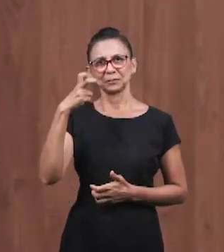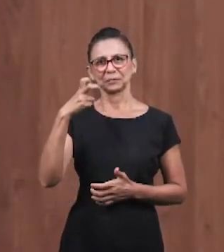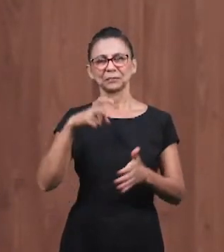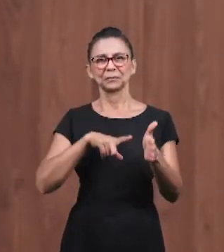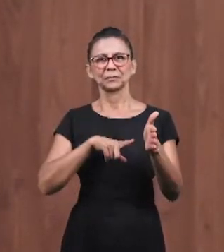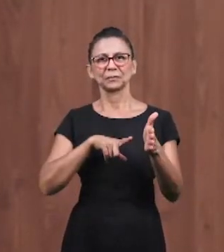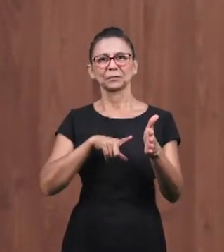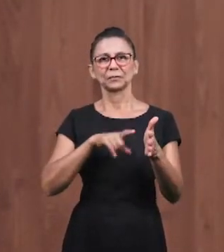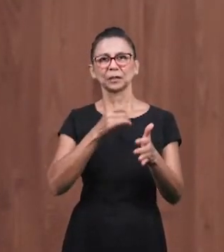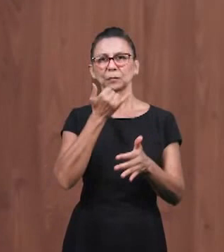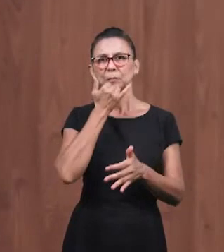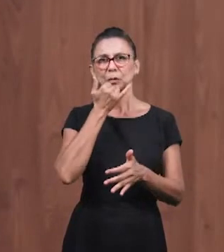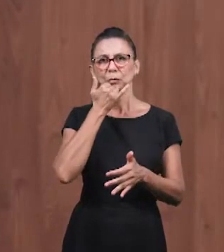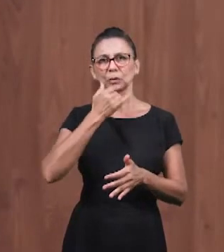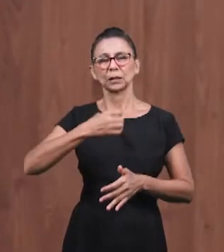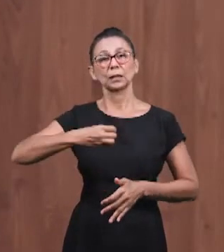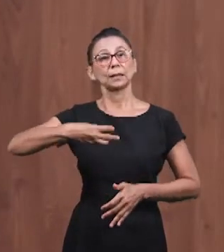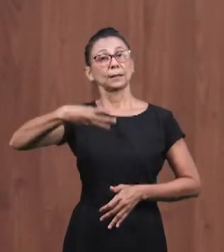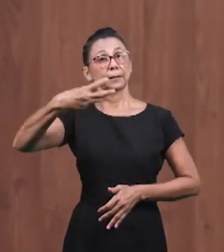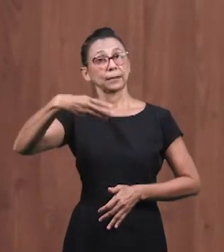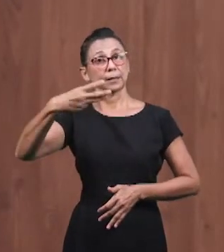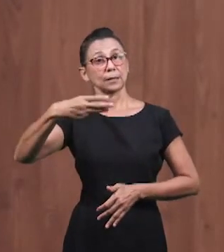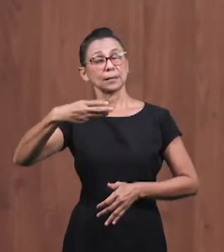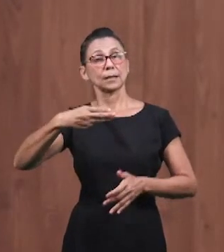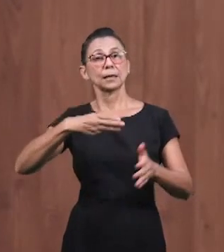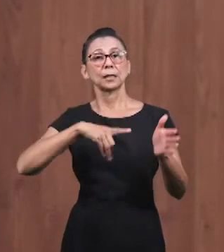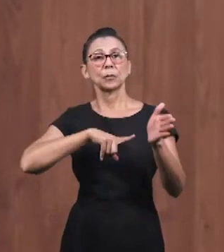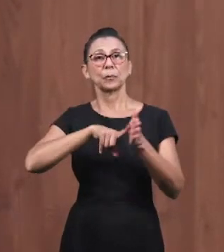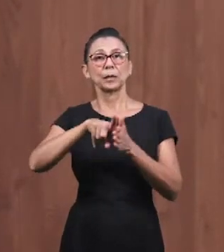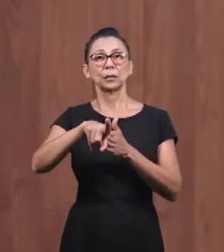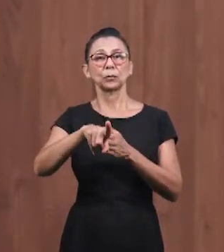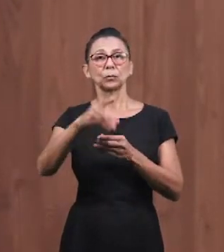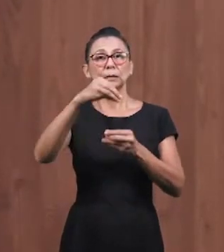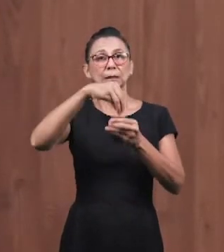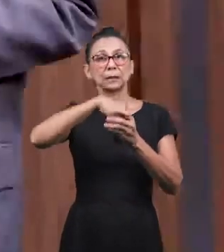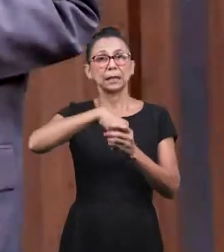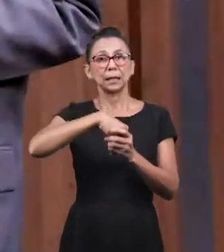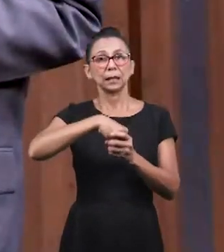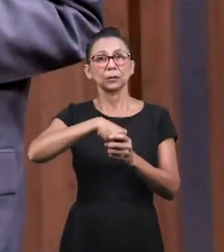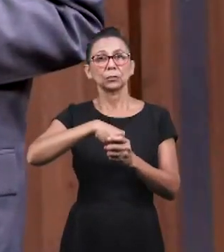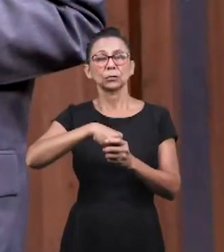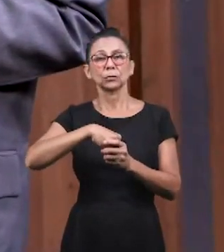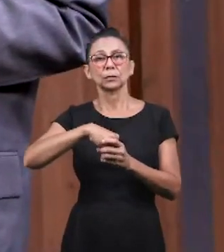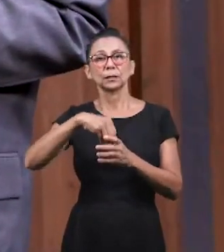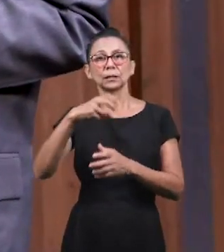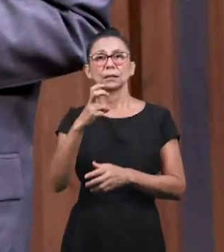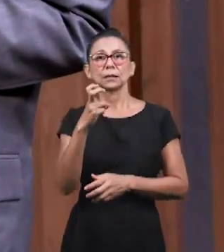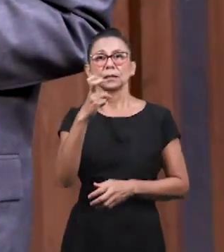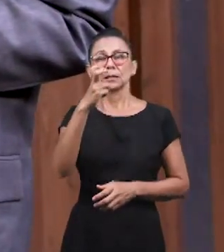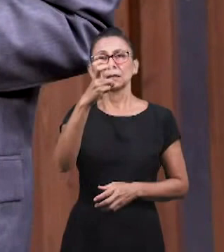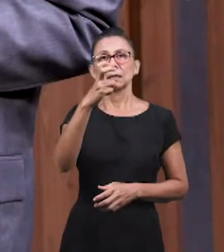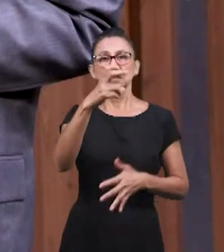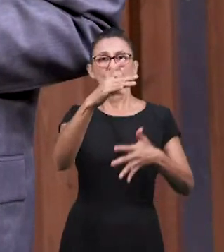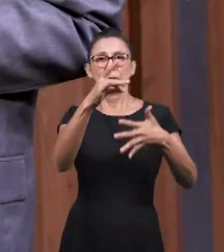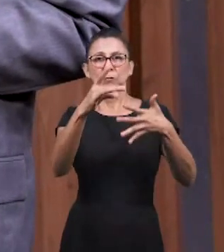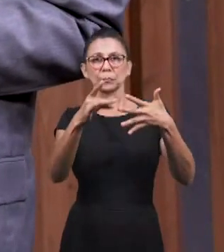pergunta. Perdão, a nossa terceira pergunta, composta de 5 composições